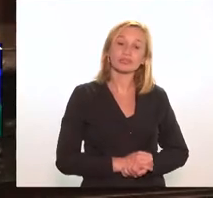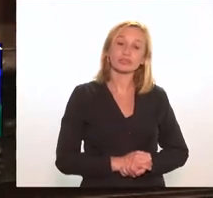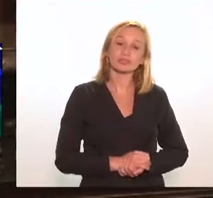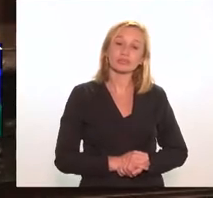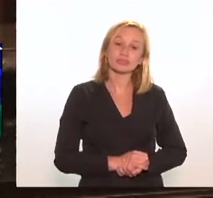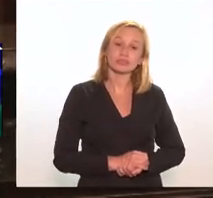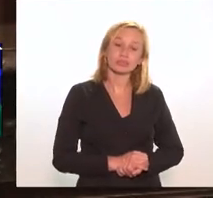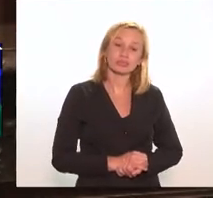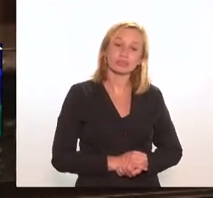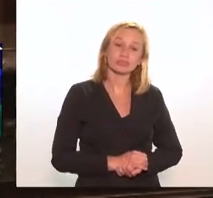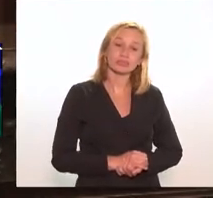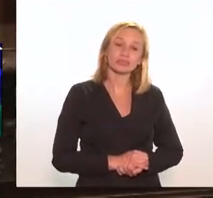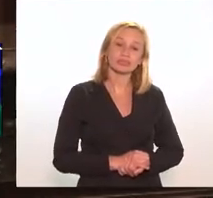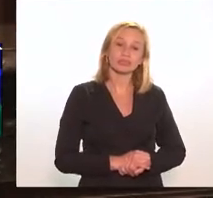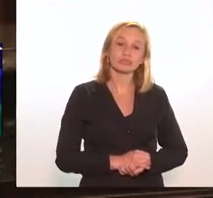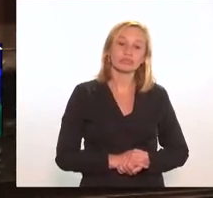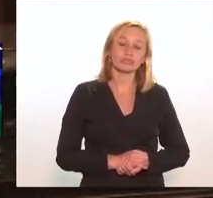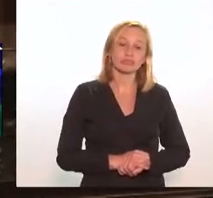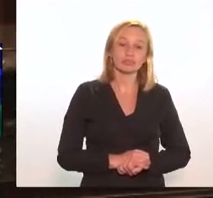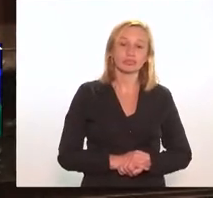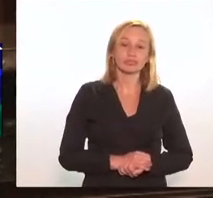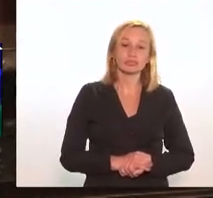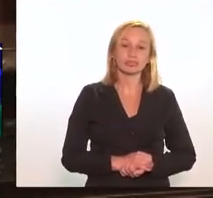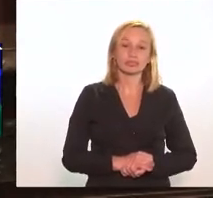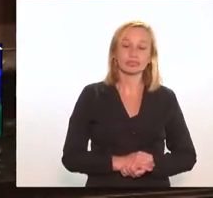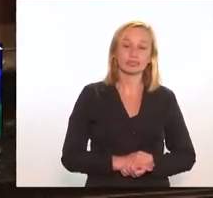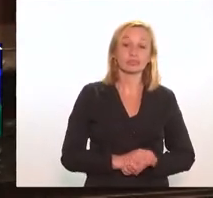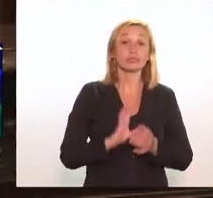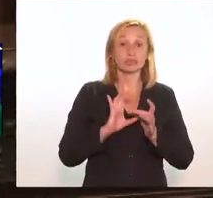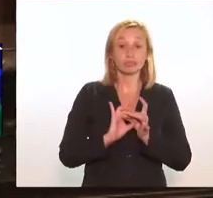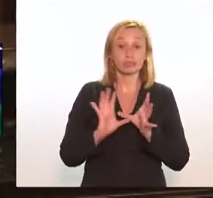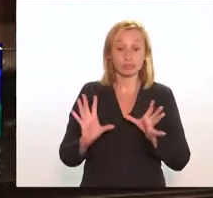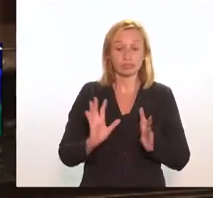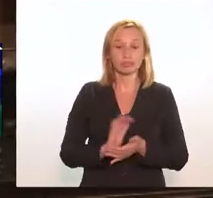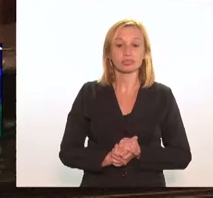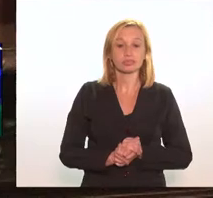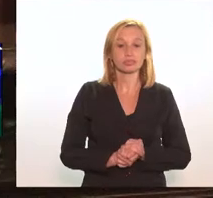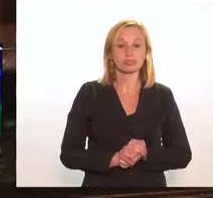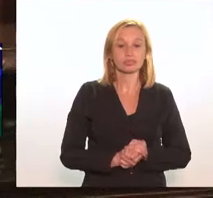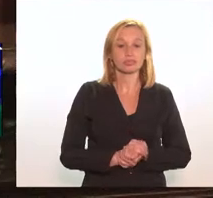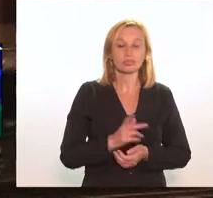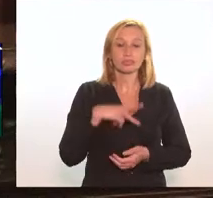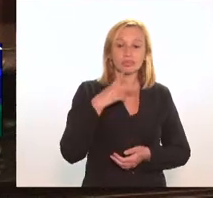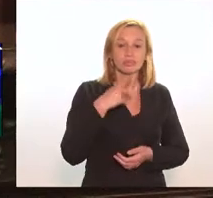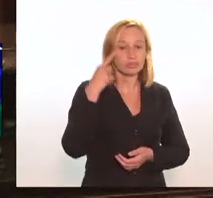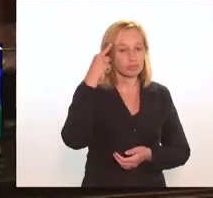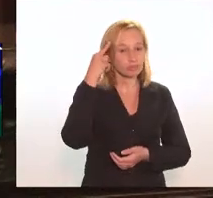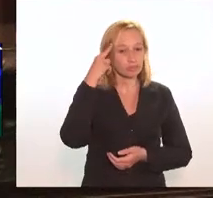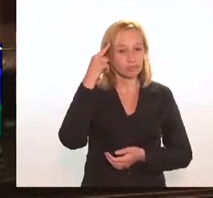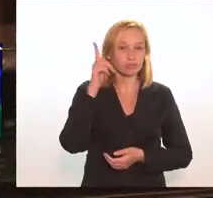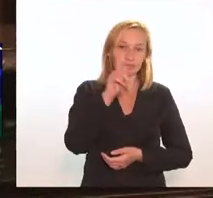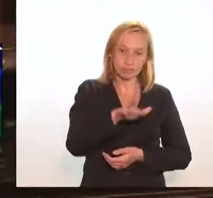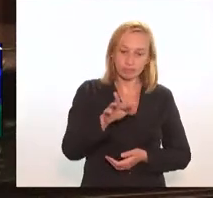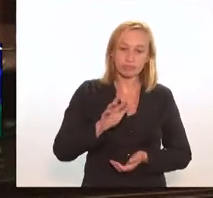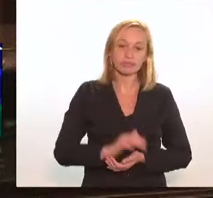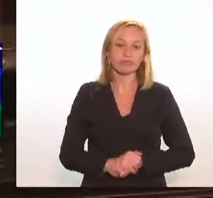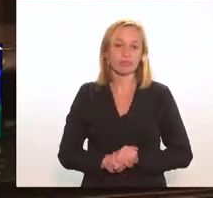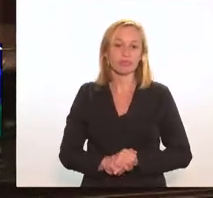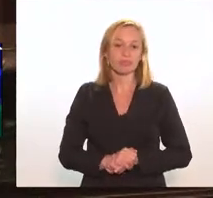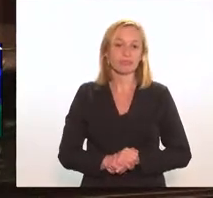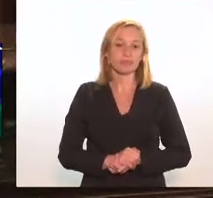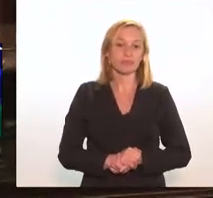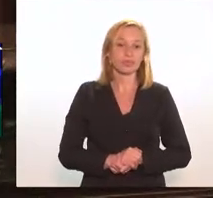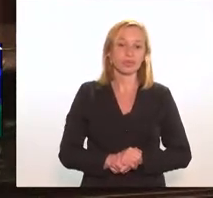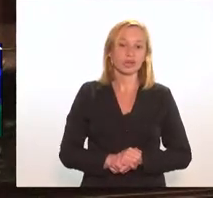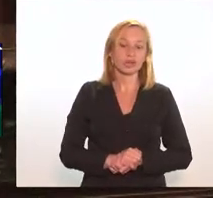nós fomos aqui, deputado André Ciliano, autorizados a expressar o pensamento diferente. Eu fiquei